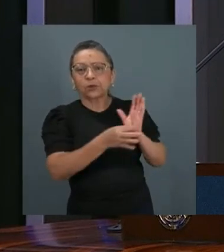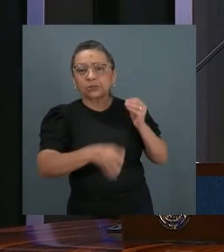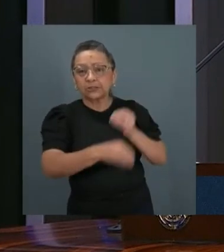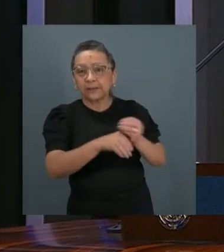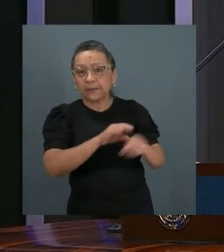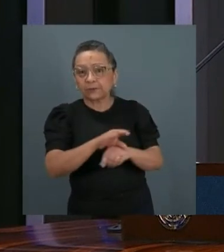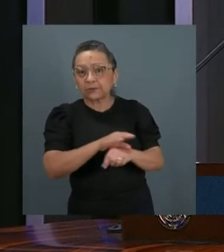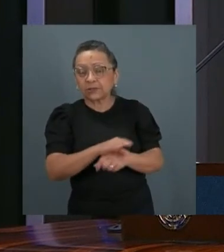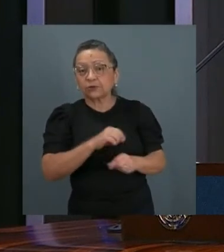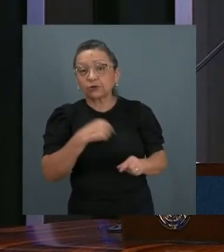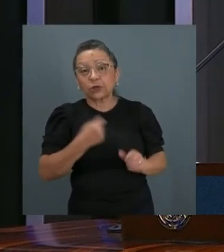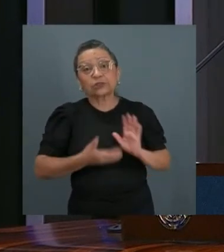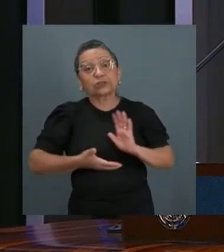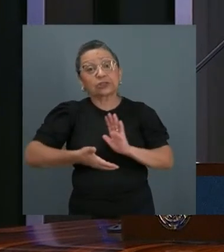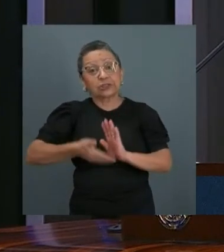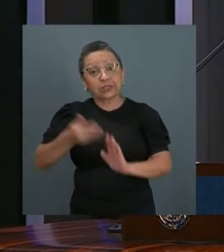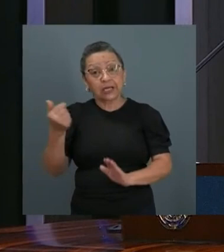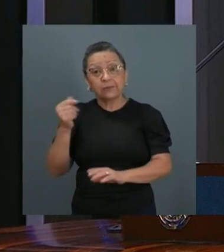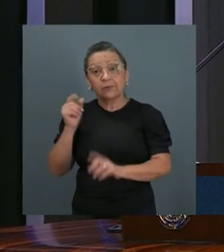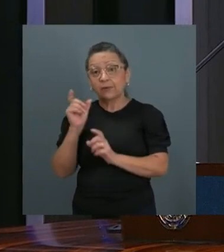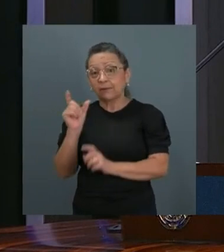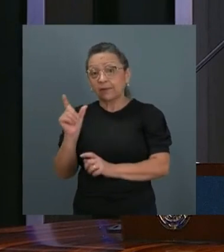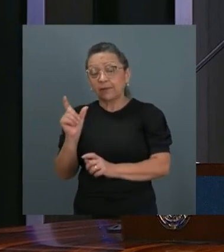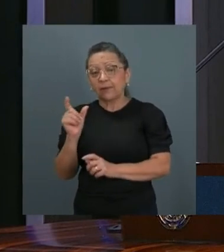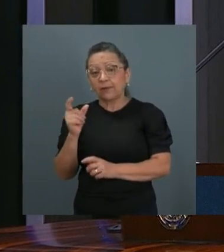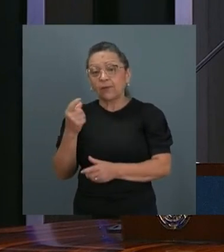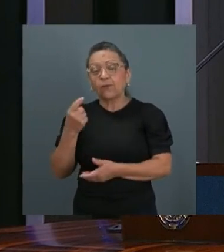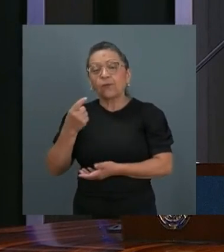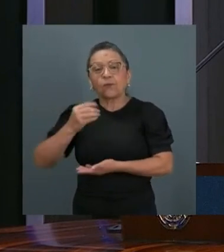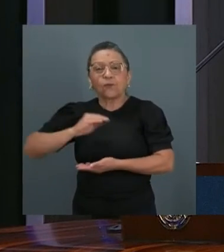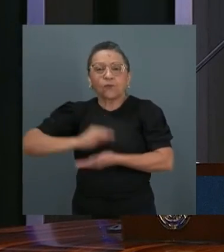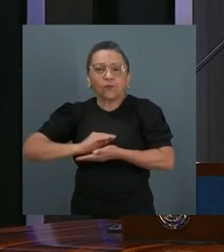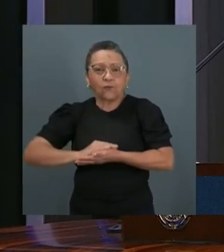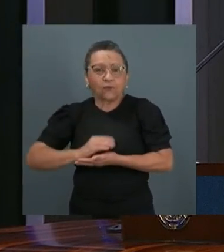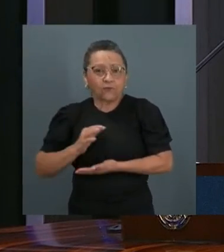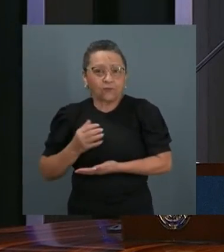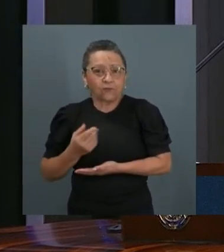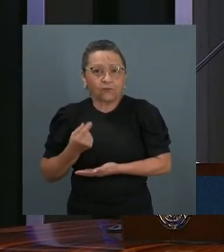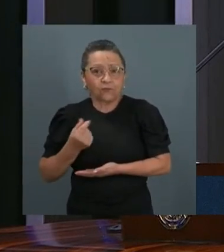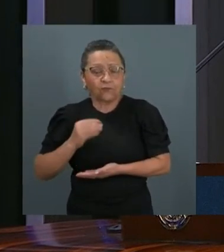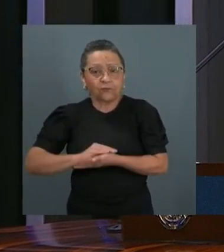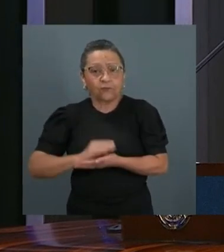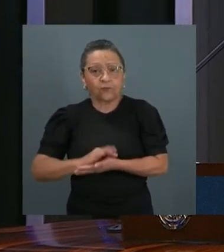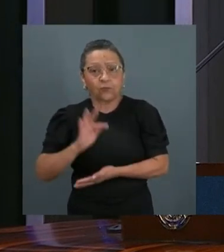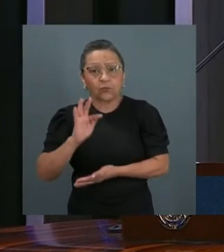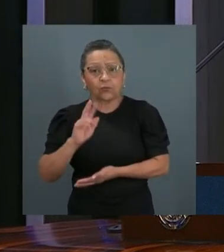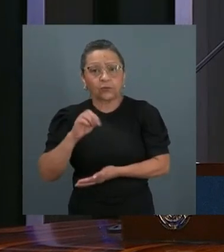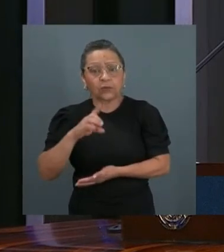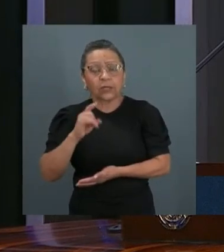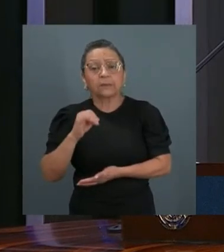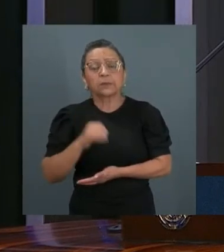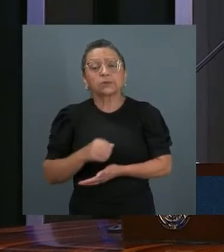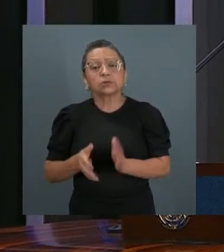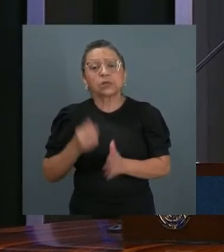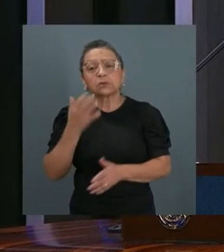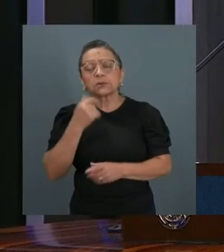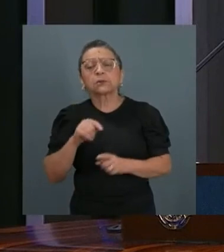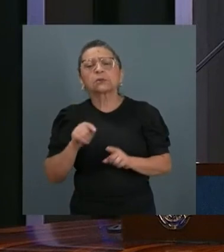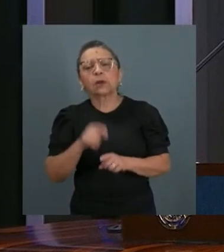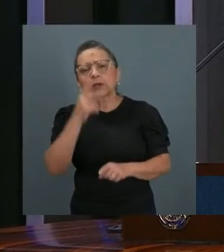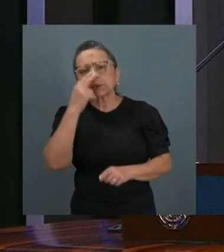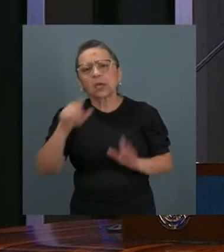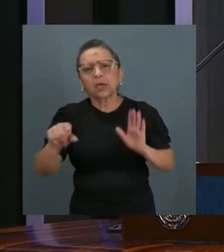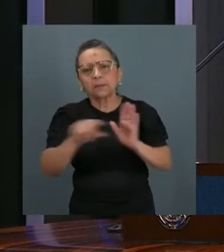retirando a questão da alimentação do Fundeb. Eu acho que a emenda da senadora Damares, que retira